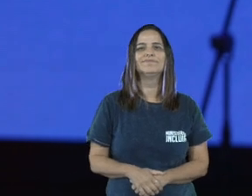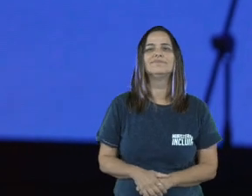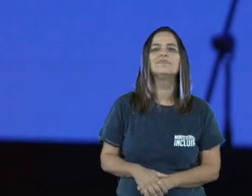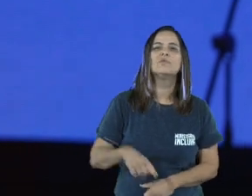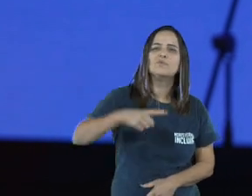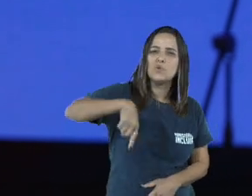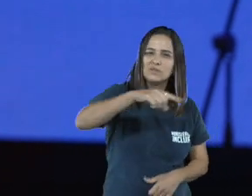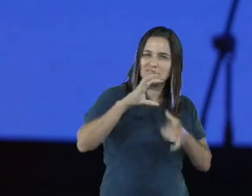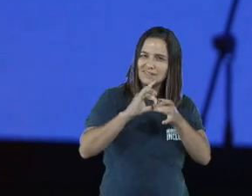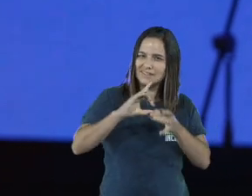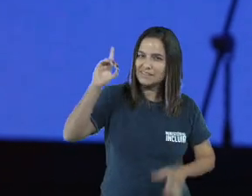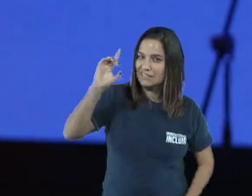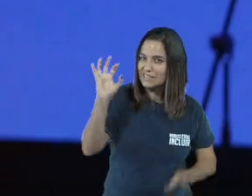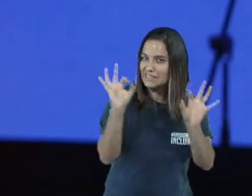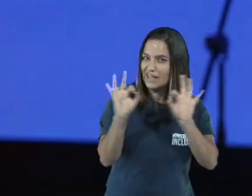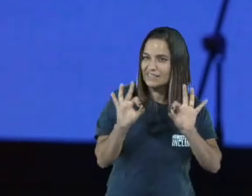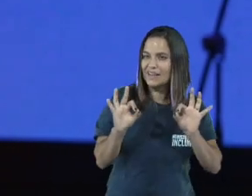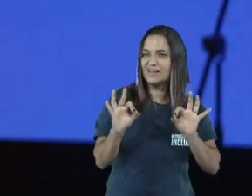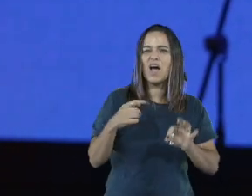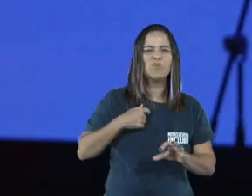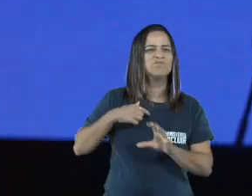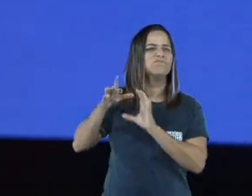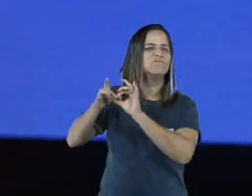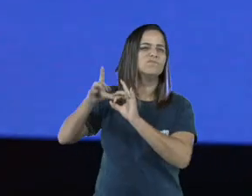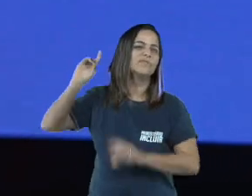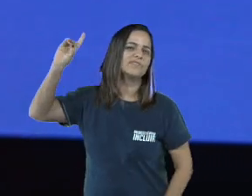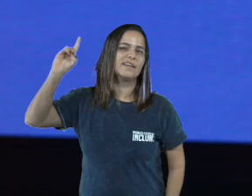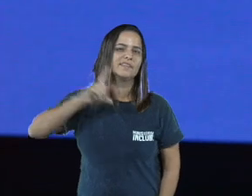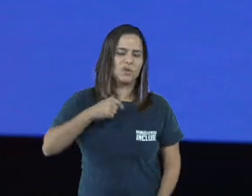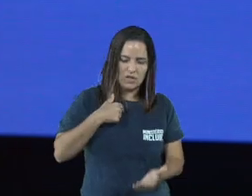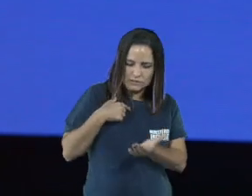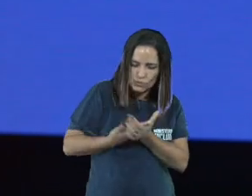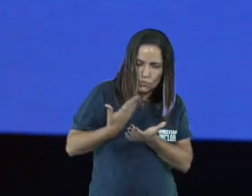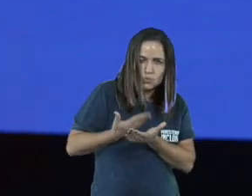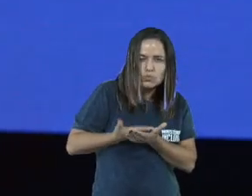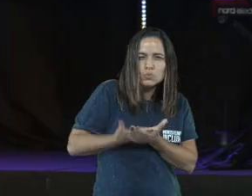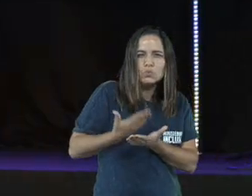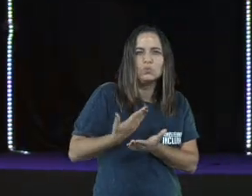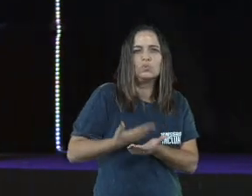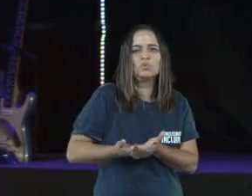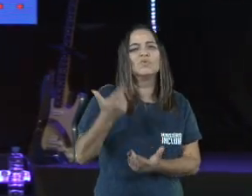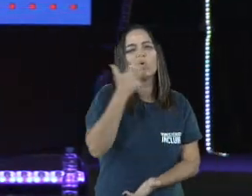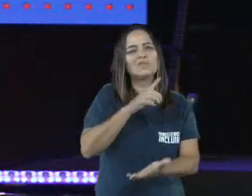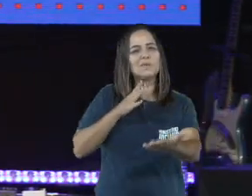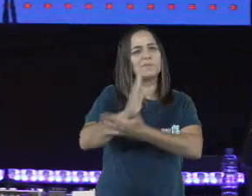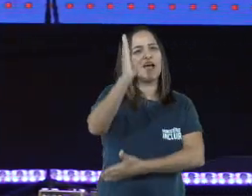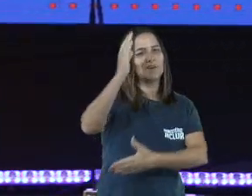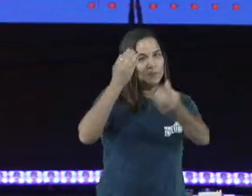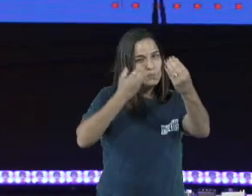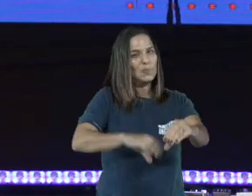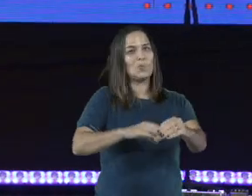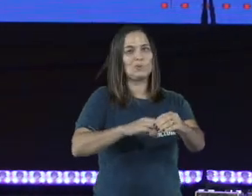Deus vai botar uma pergunta lá que só eu vou saber E aí ah ah eu vou montar